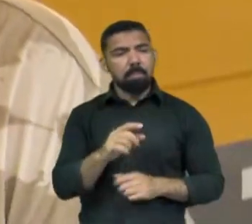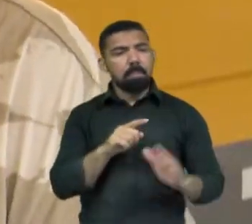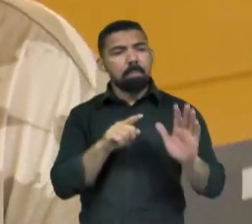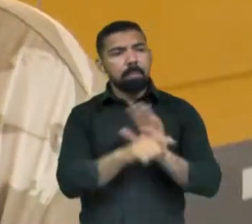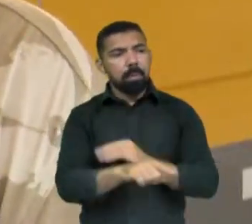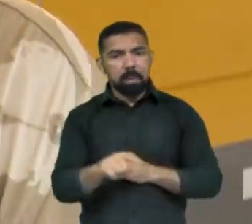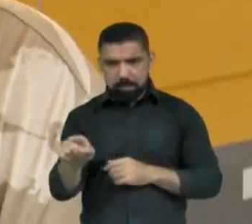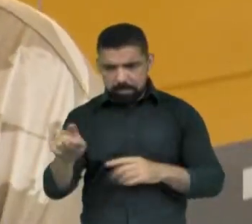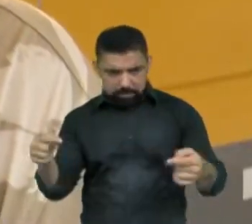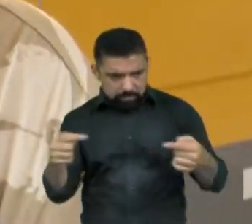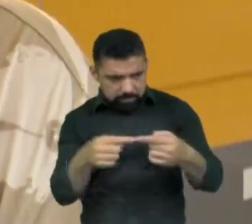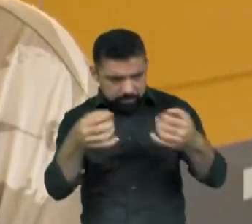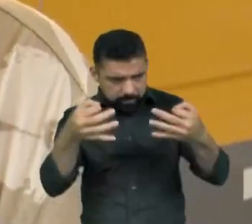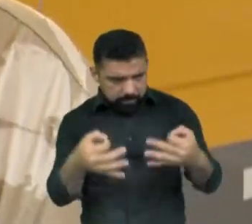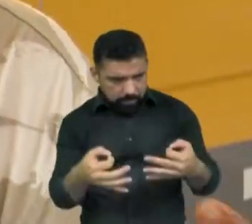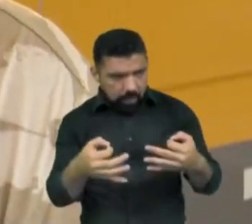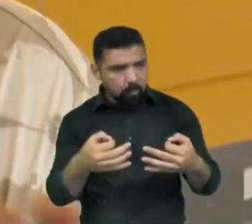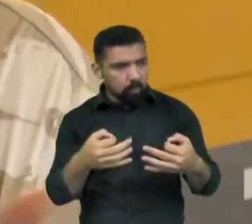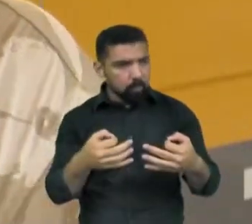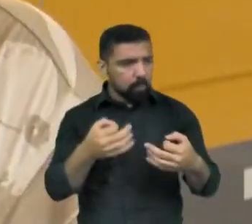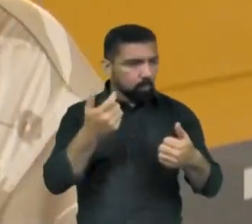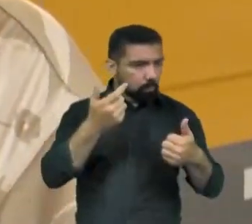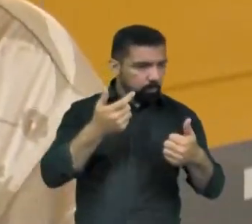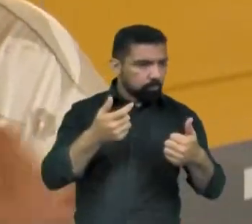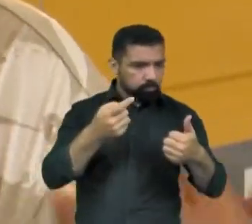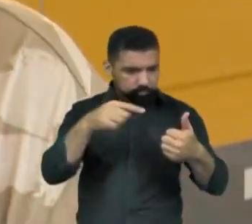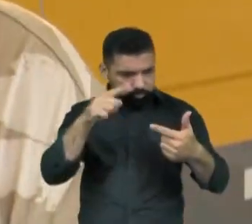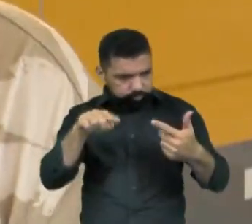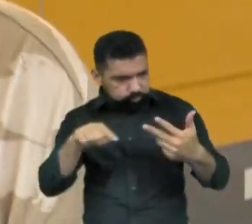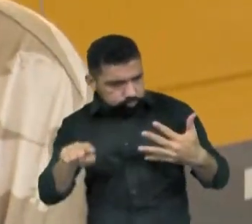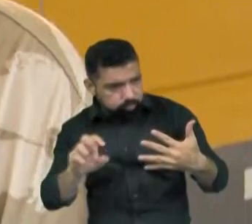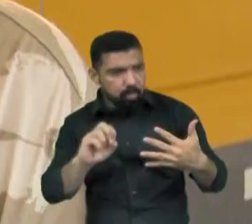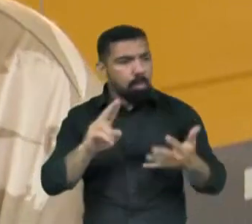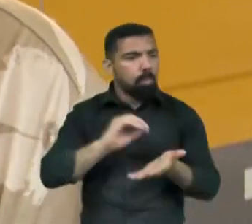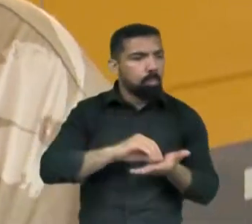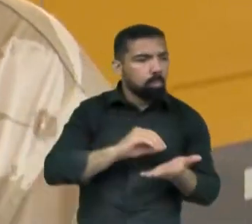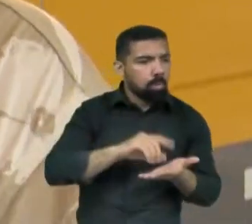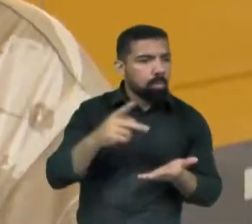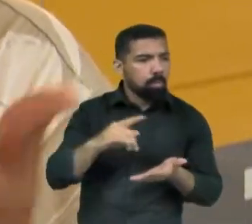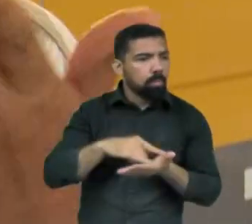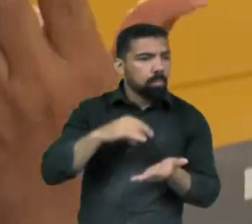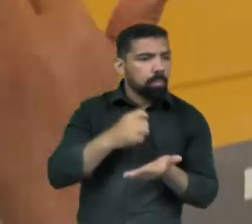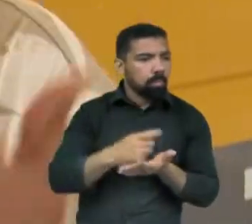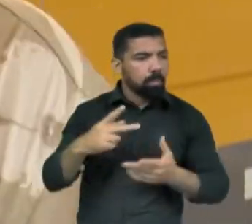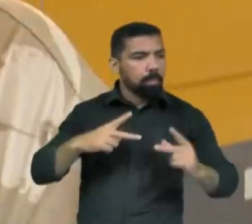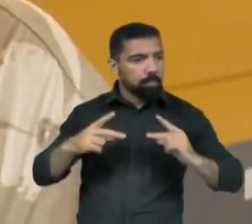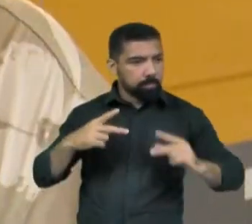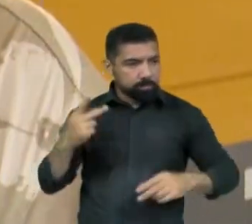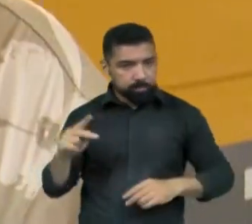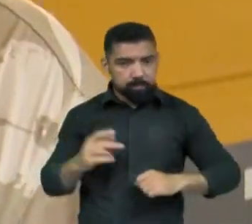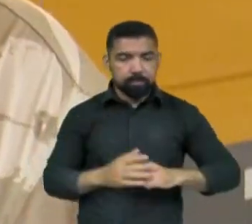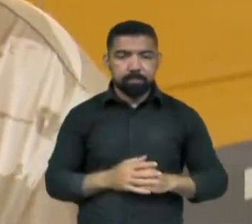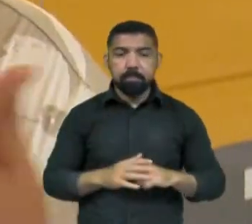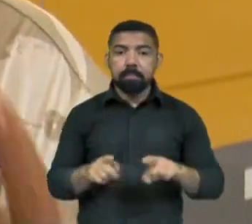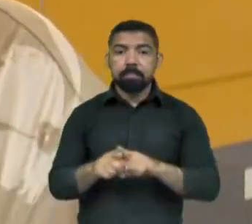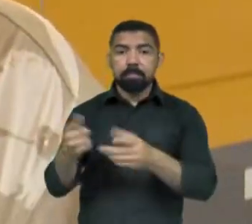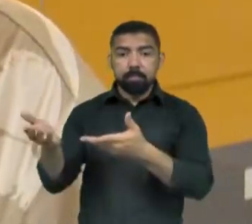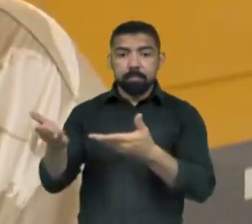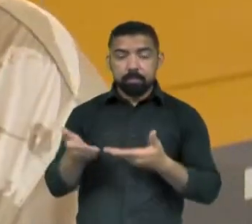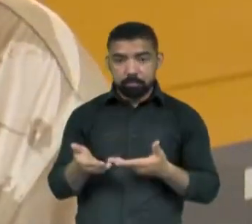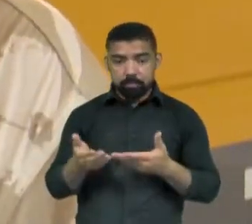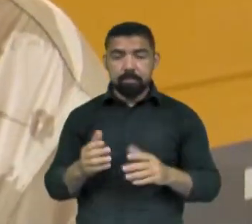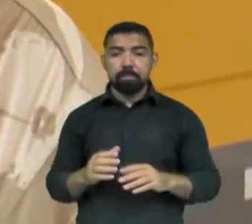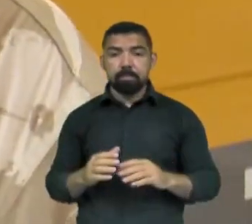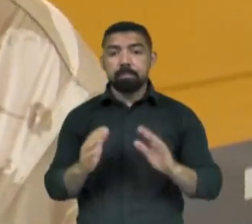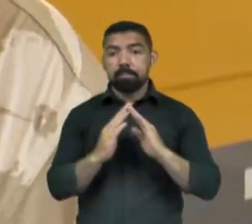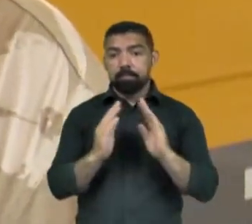transportador escolar está em relação ao veículo e a sua documentação pessoal. E em seguida, o convida para ir na sua